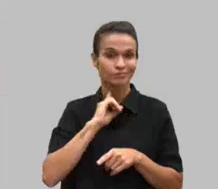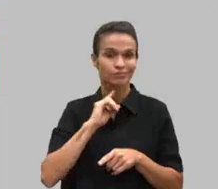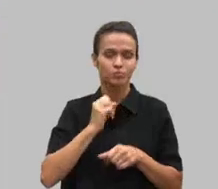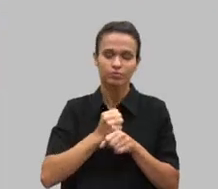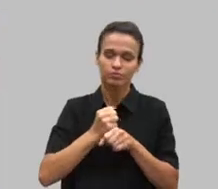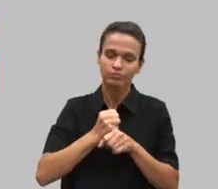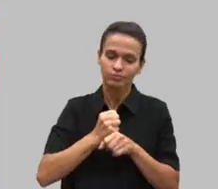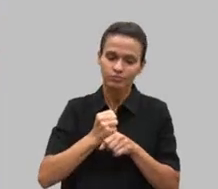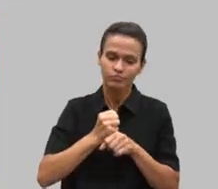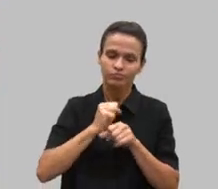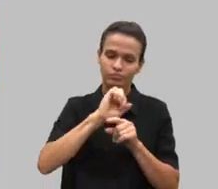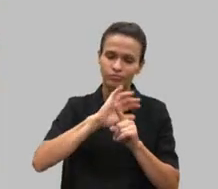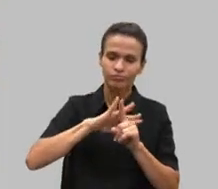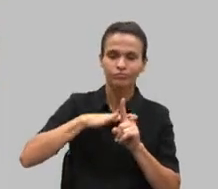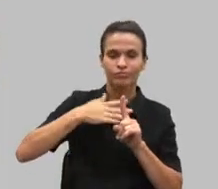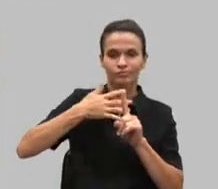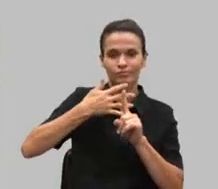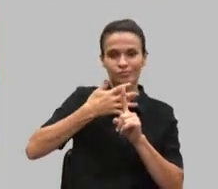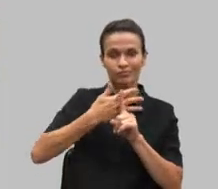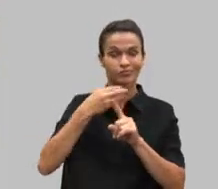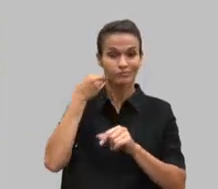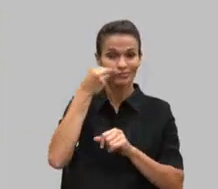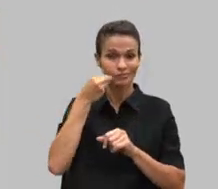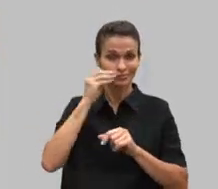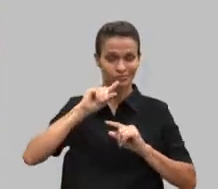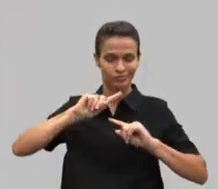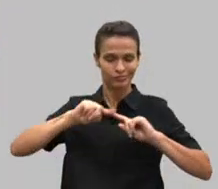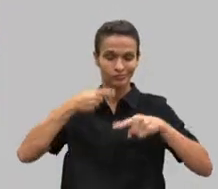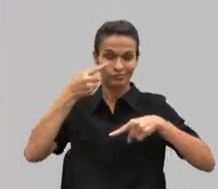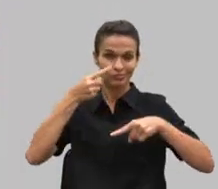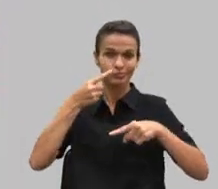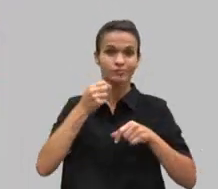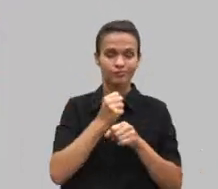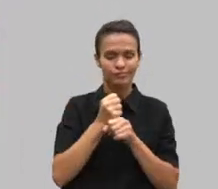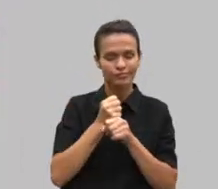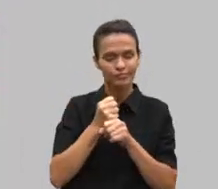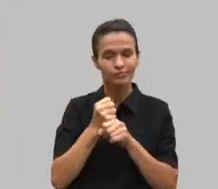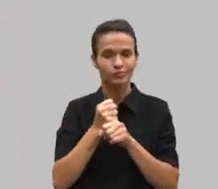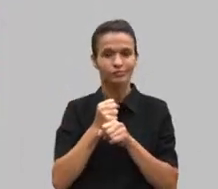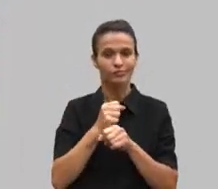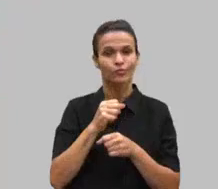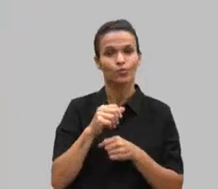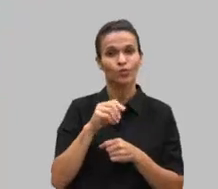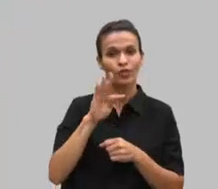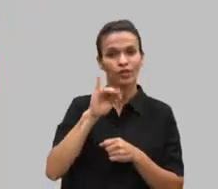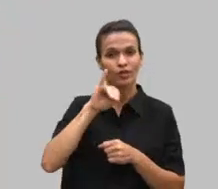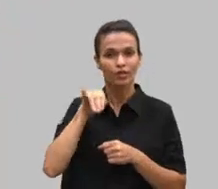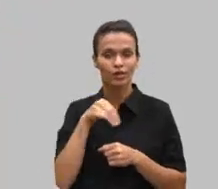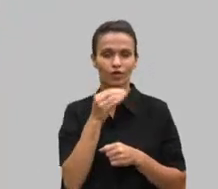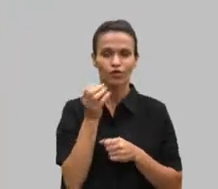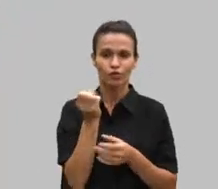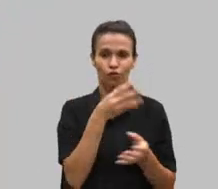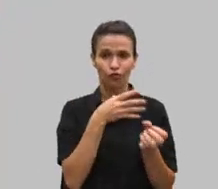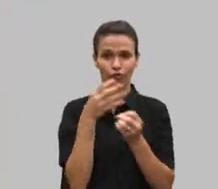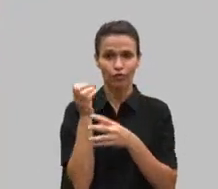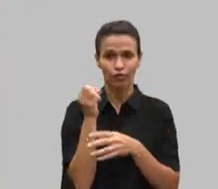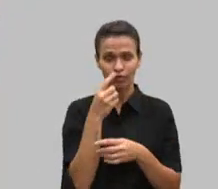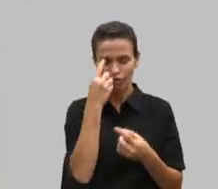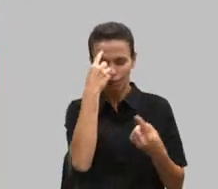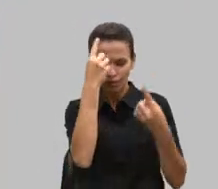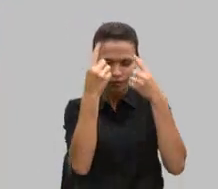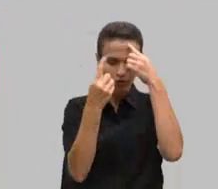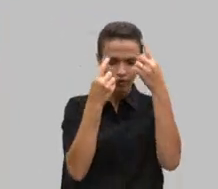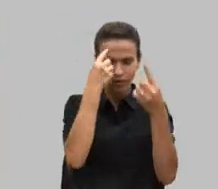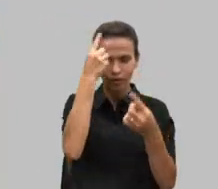nessa experiência transformadora a cada ano PJ se renova se transforma se reinventa porque a cada